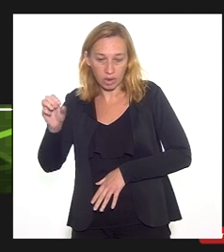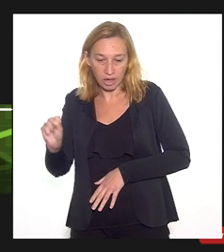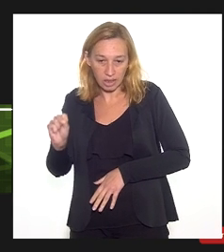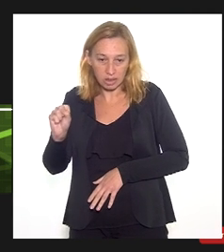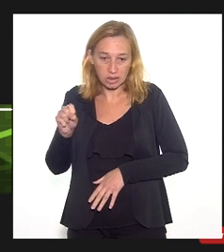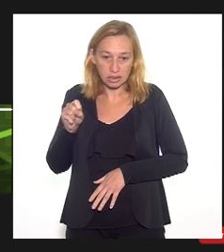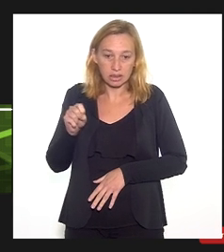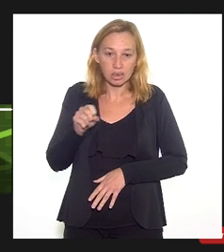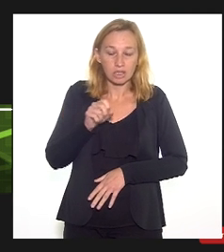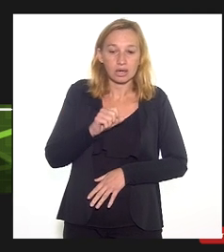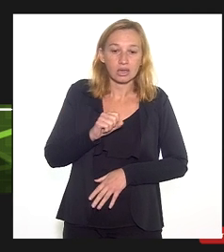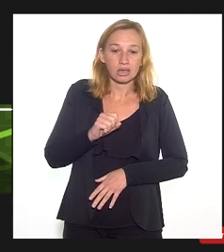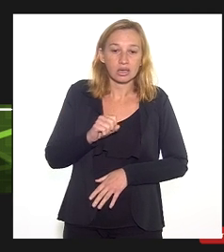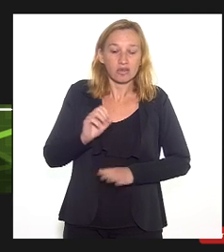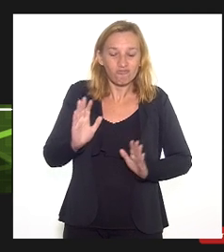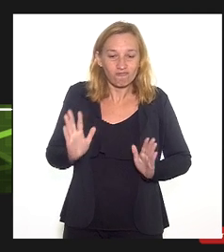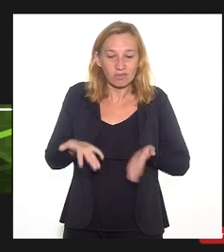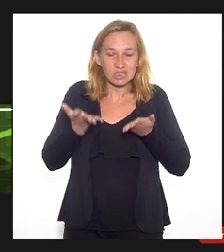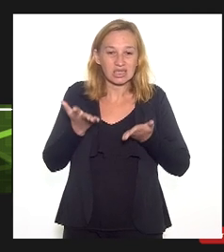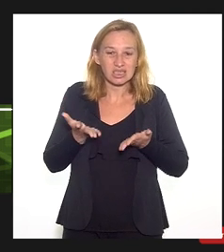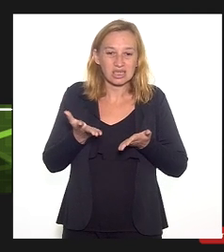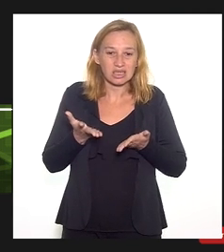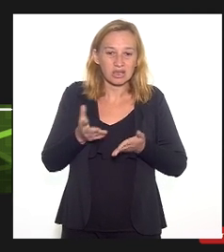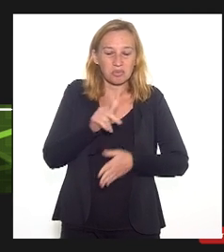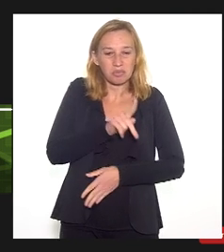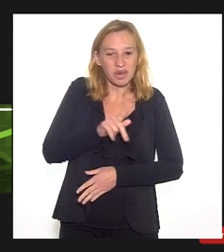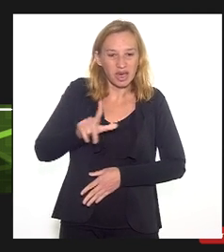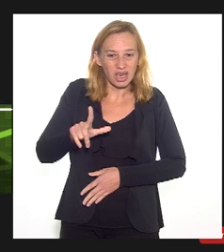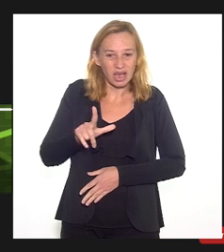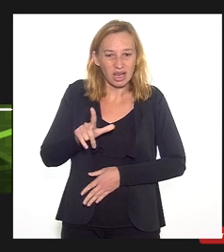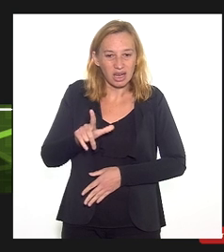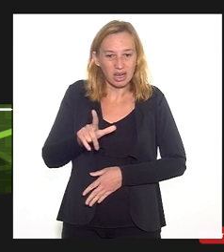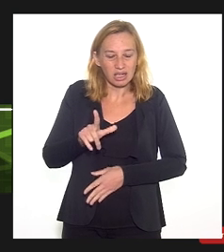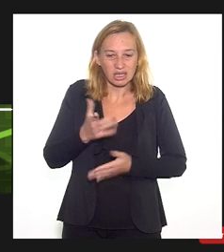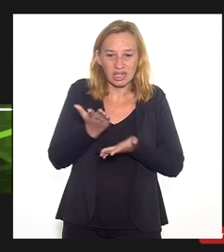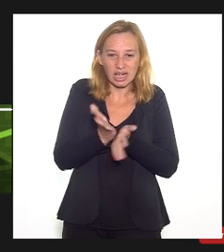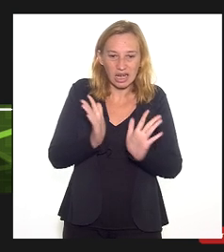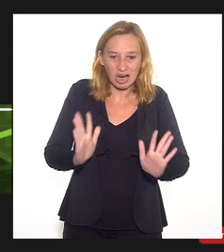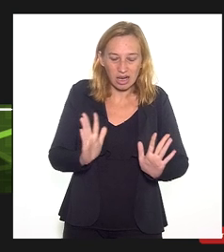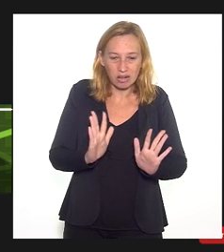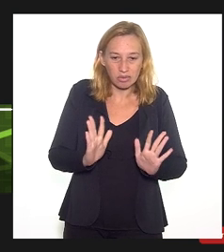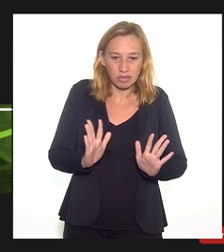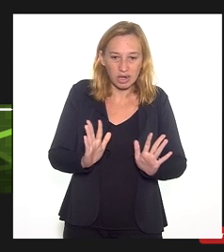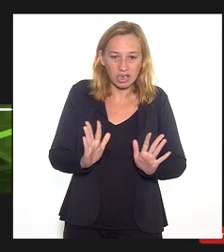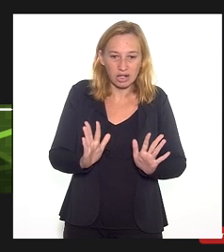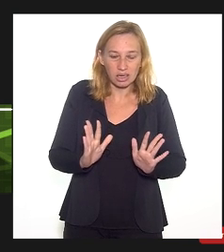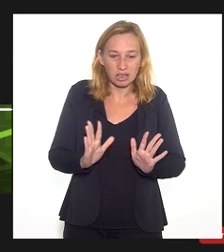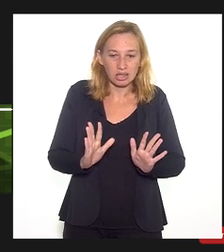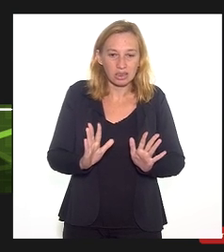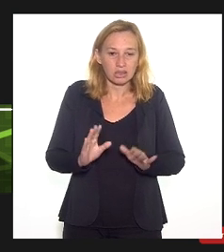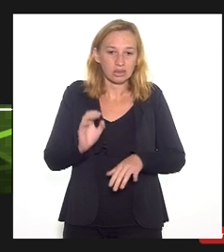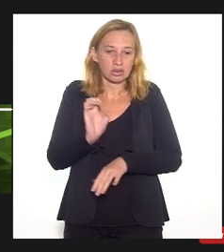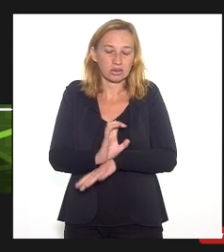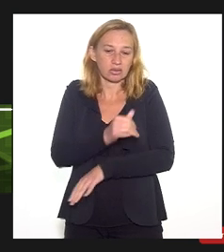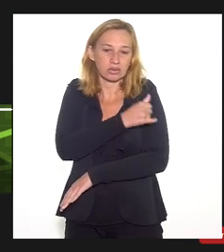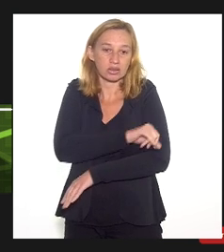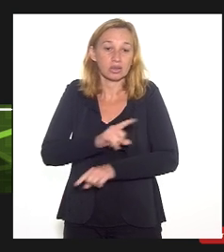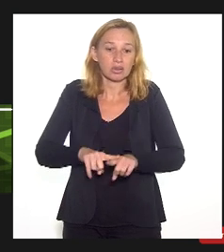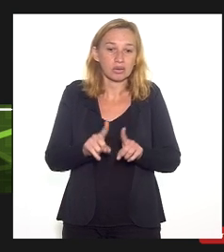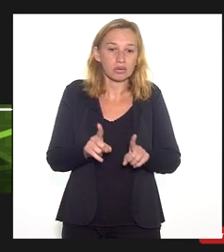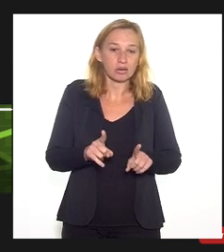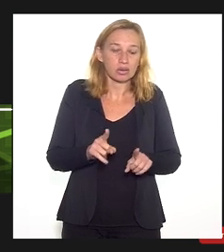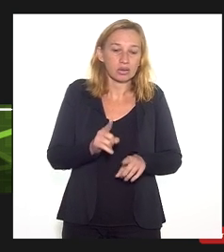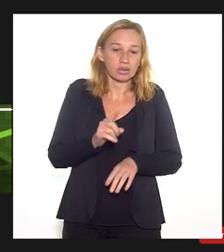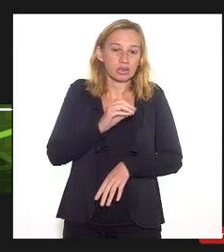pela iniciativa do PL no sentido de tentar acabar com a Universidade do Estado do Rio de Janeiro mas não só o repúdio da União Nacional dos